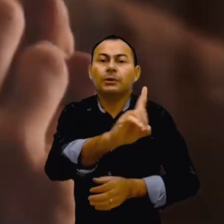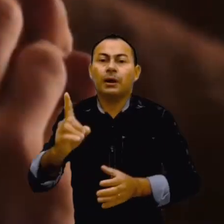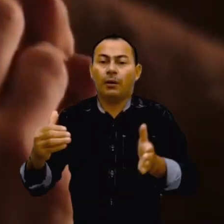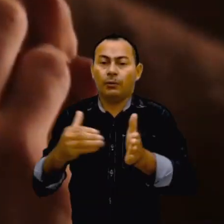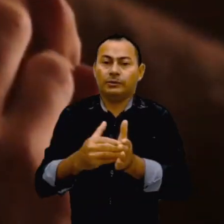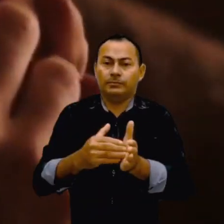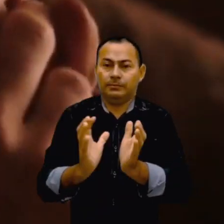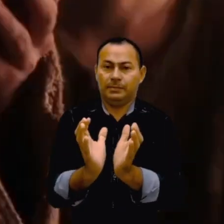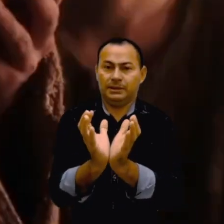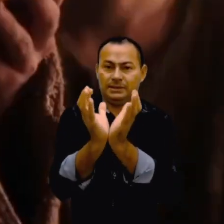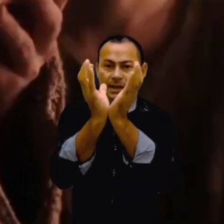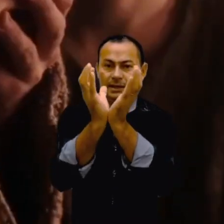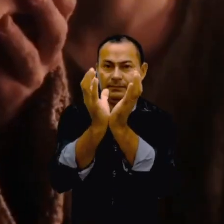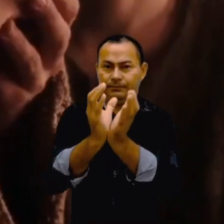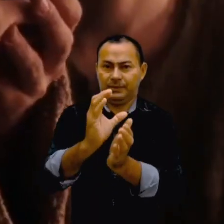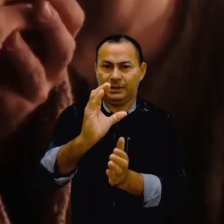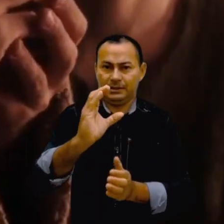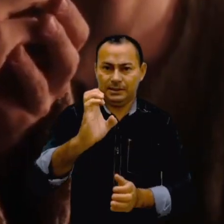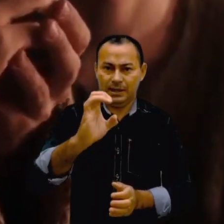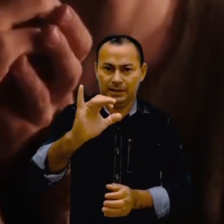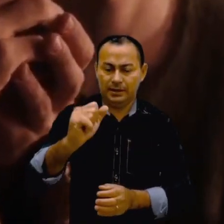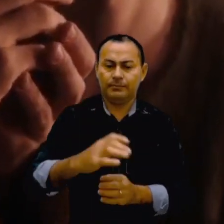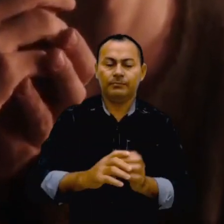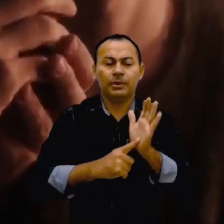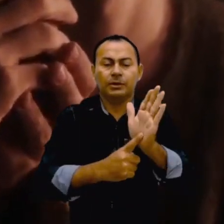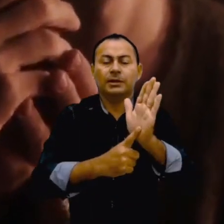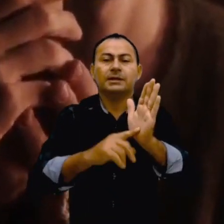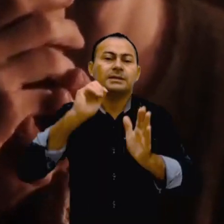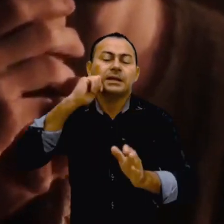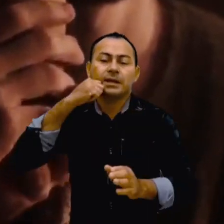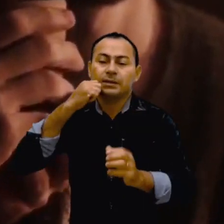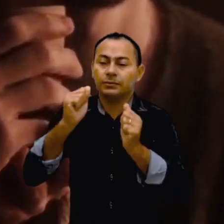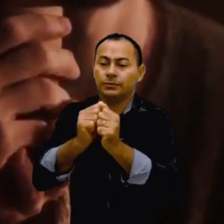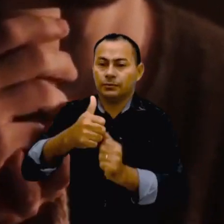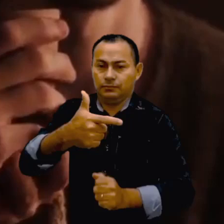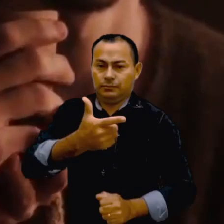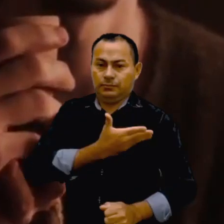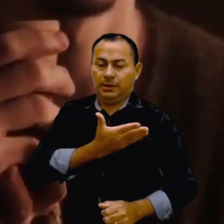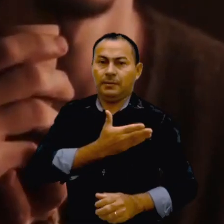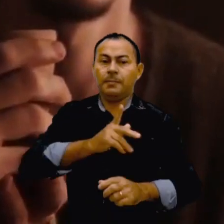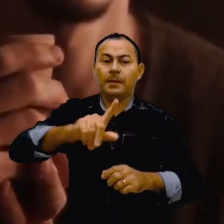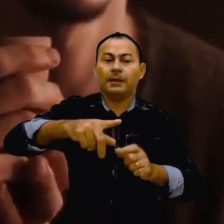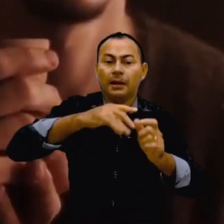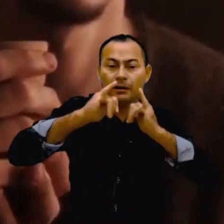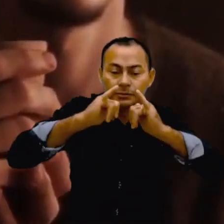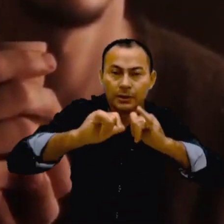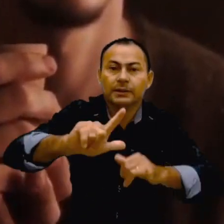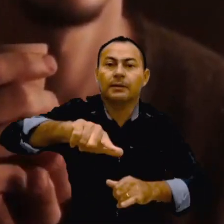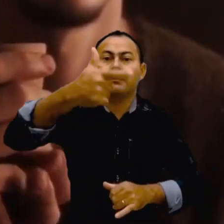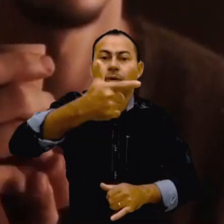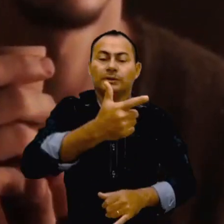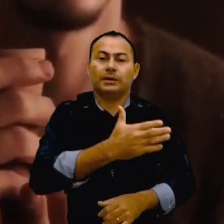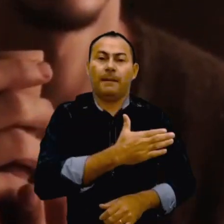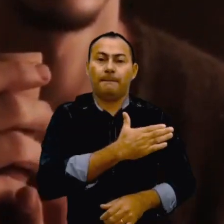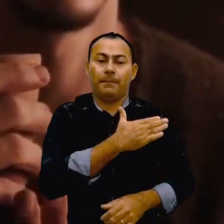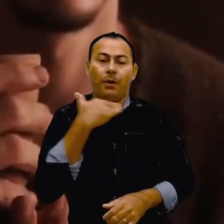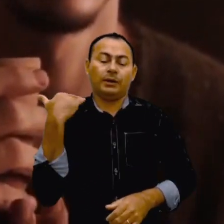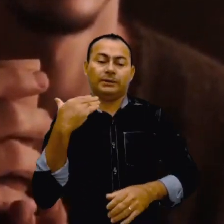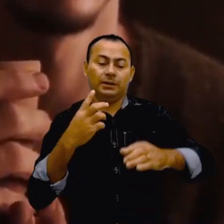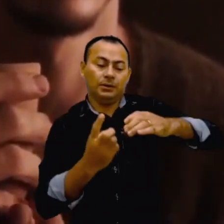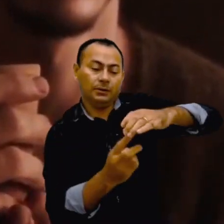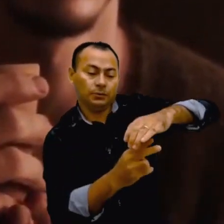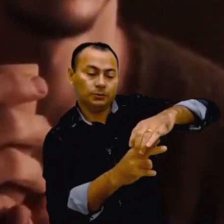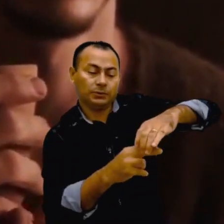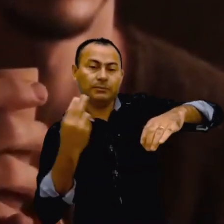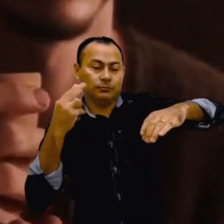Jesus compartilhou este grande mistério e este segredo com os apóstolos e anunciou que depois de sua morte ele seria levantado dentre